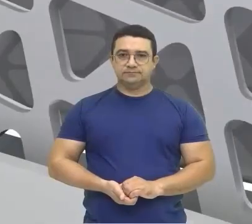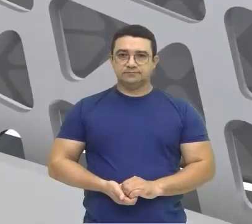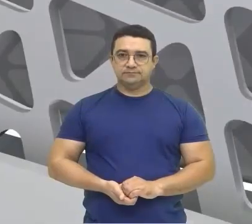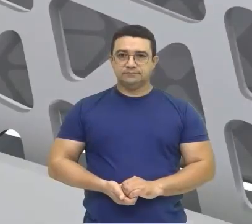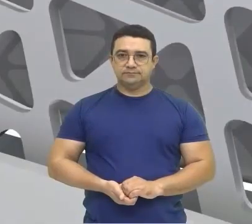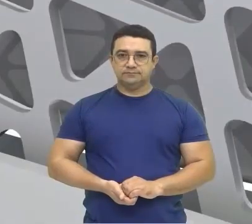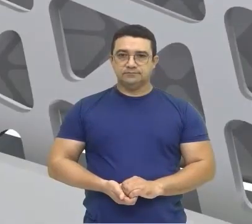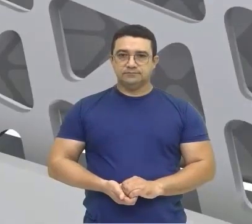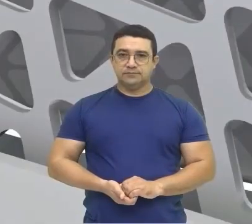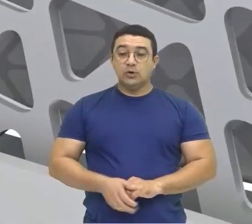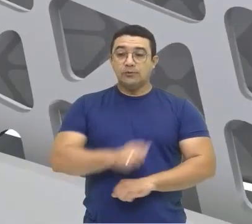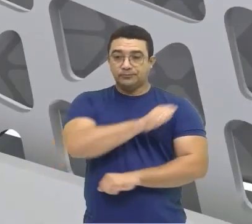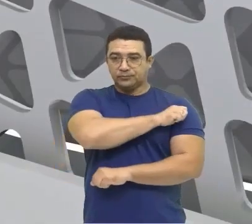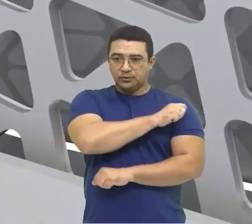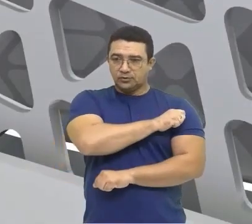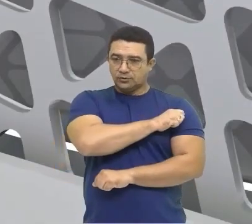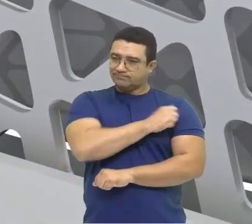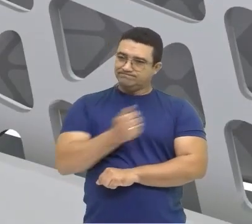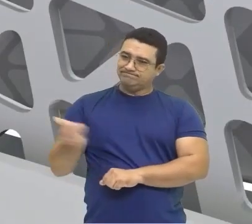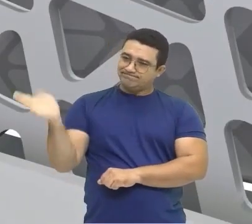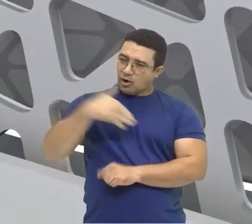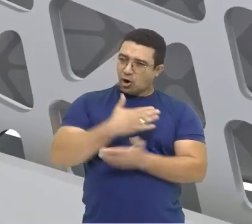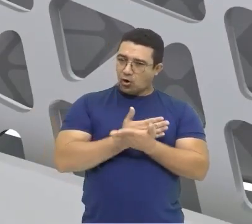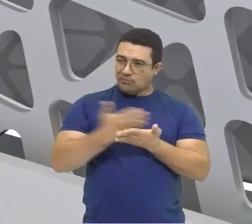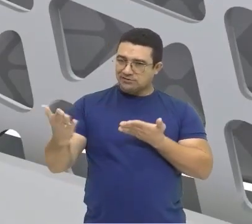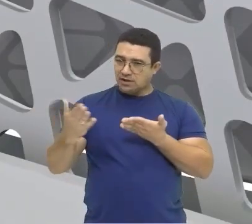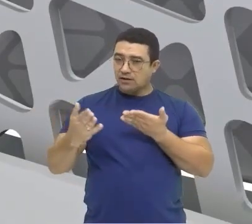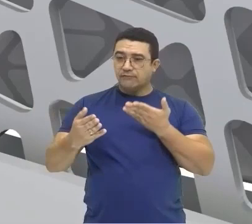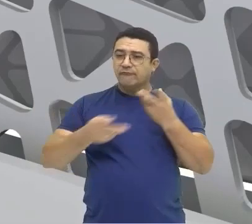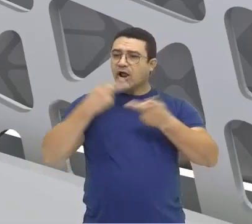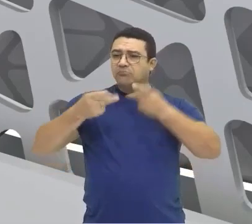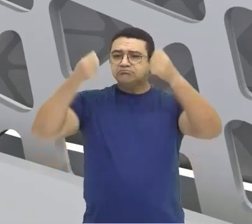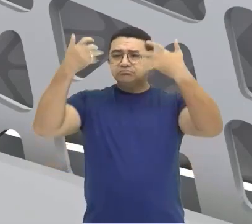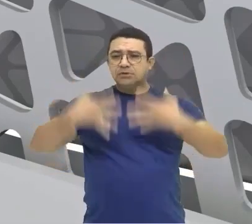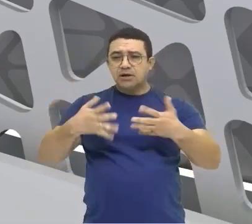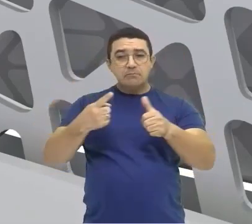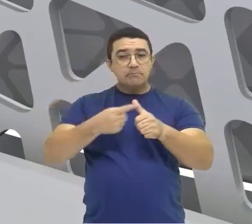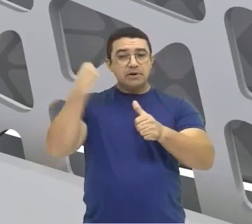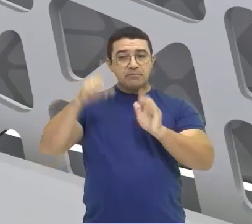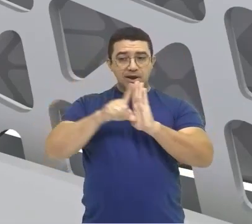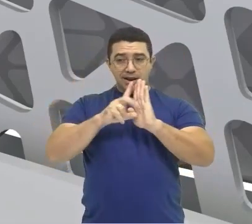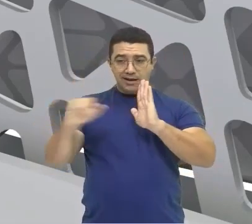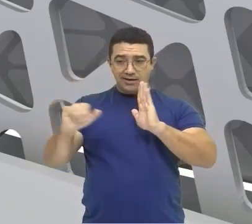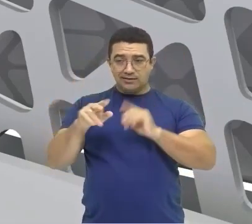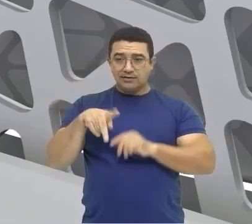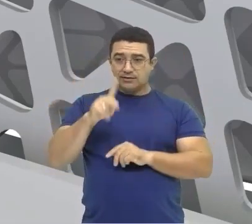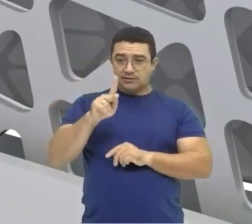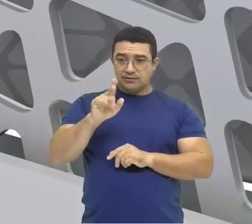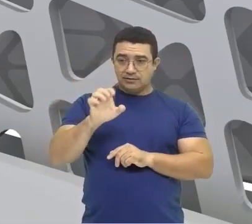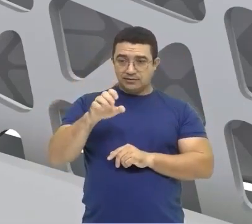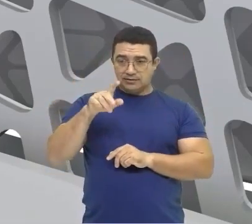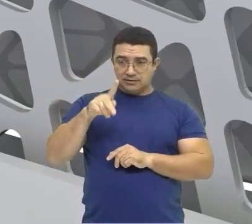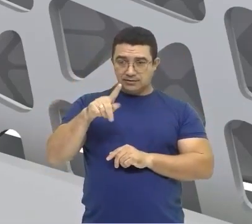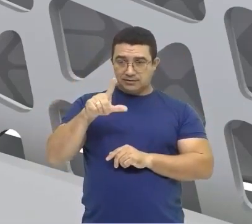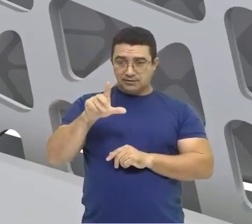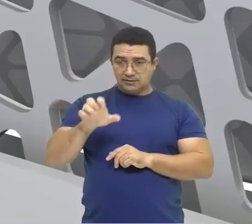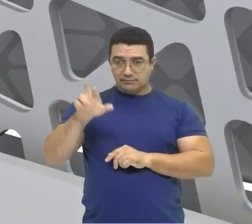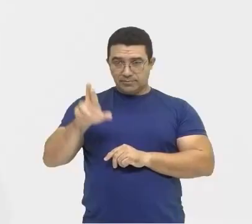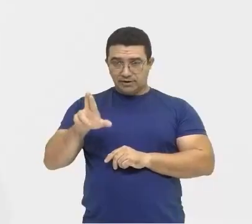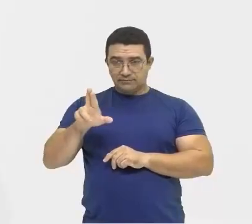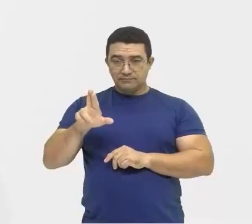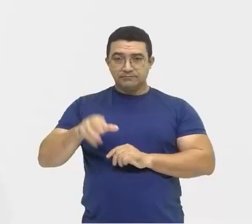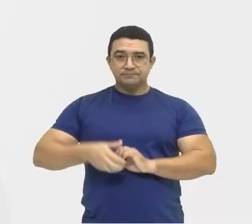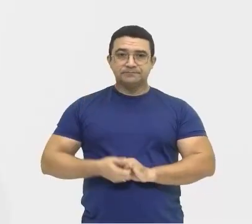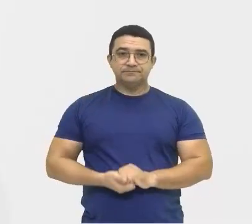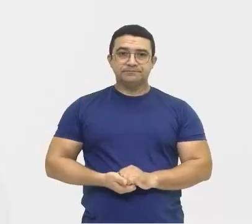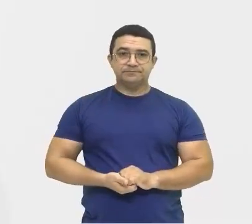Muito bem, pessoal. Vamos começar então falando da primeira lei de Kepler. Vamos falar das três leis, então nós vamos falar aí sobre a primeira lei de